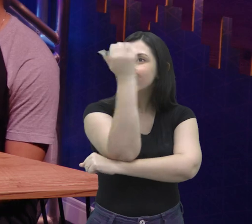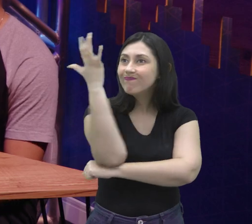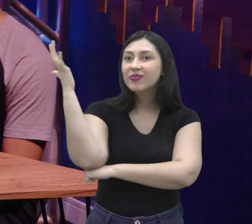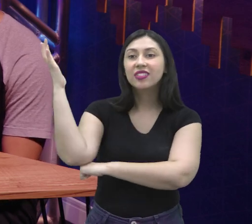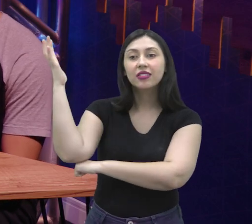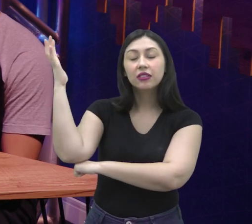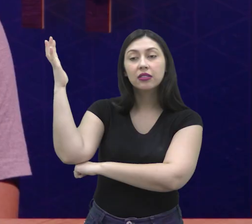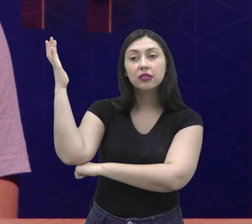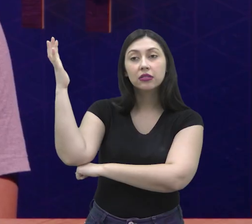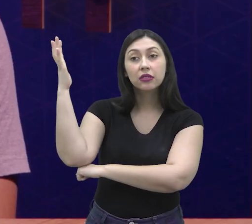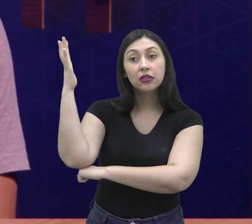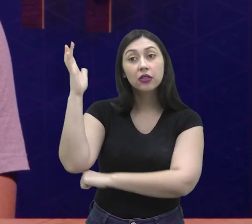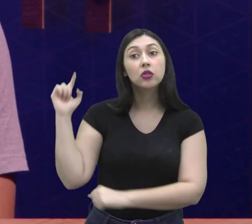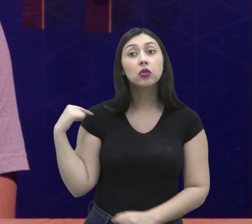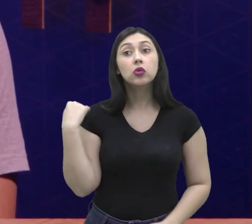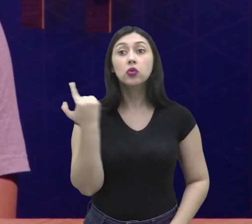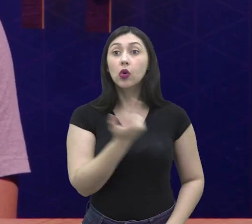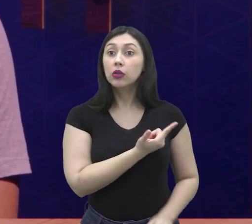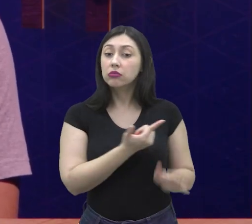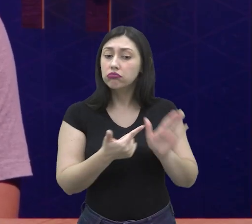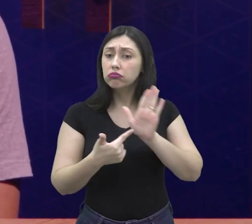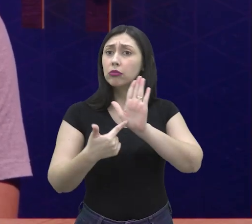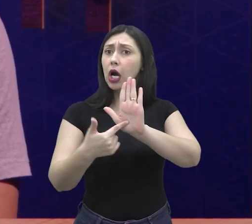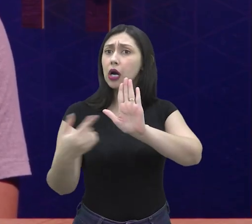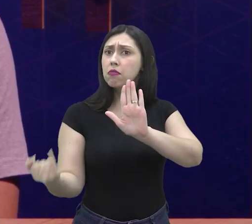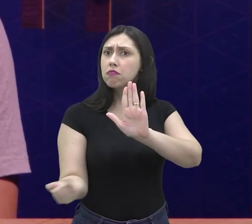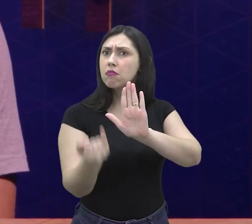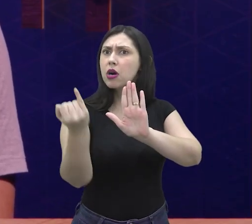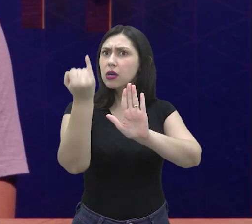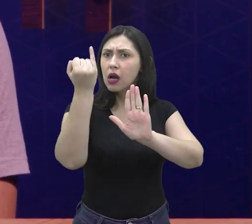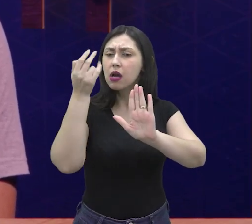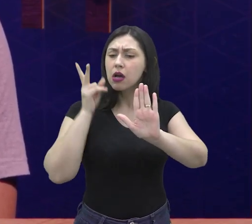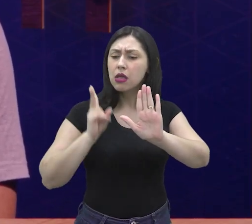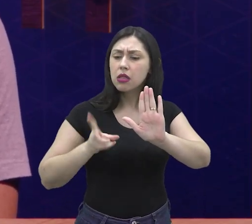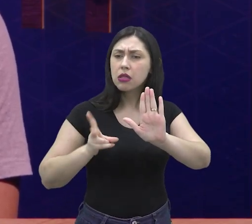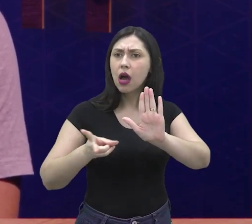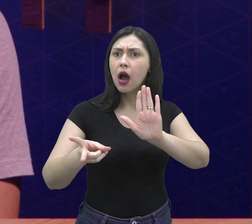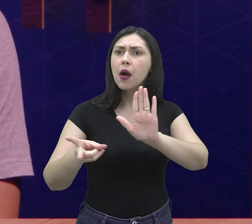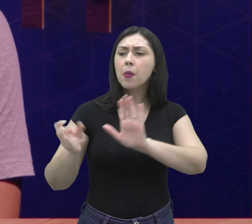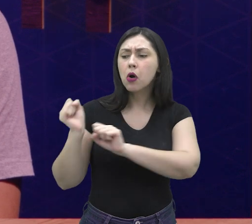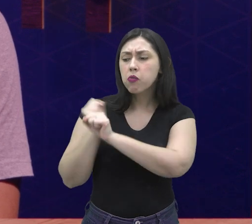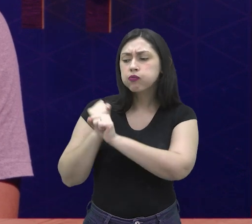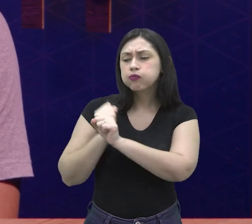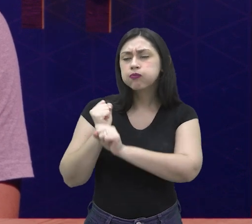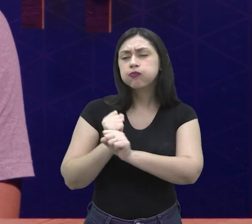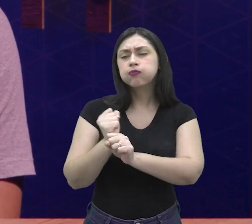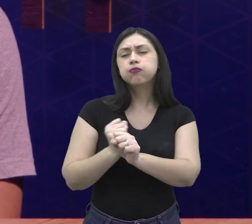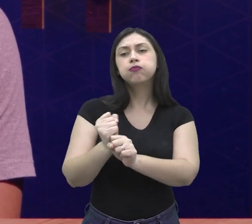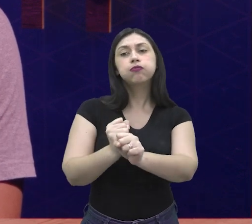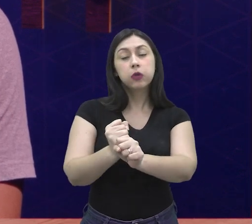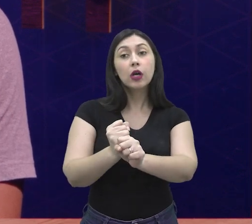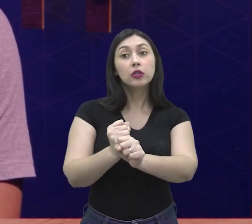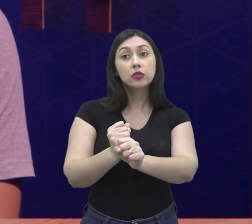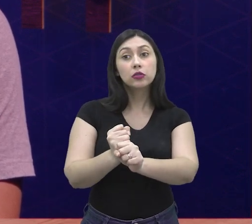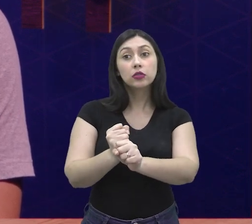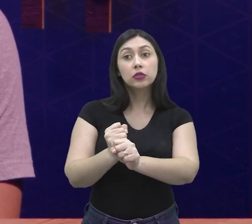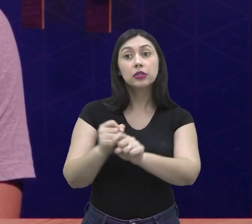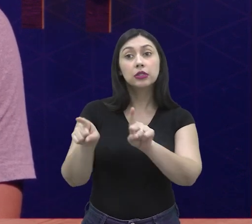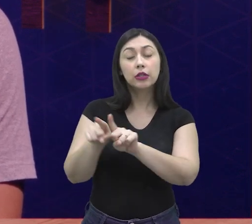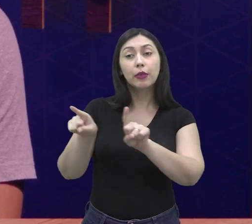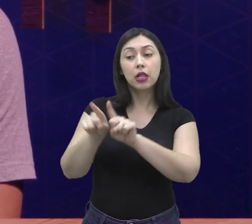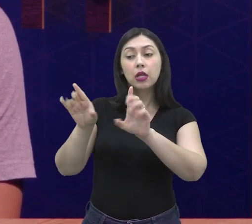ambientais, né? Então, assim, a gente está em evidência, e a gente ficou em evidência nos últimos anos na